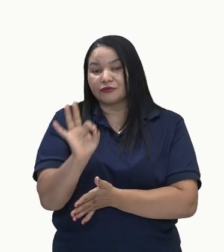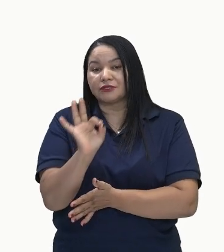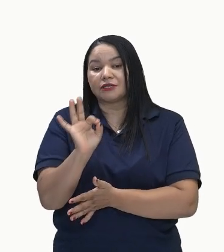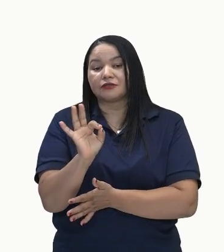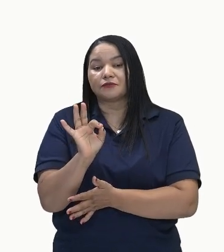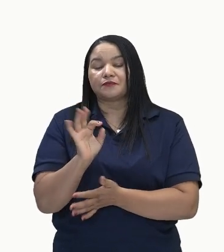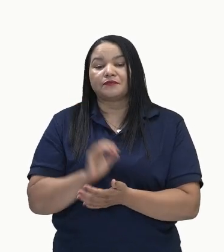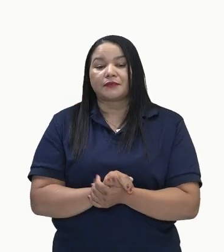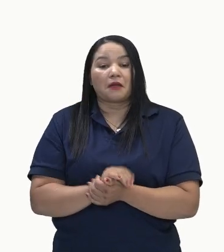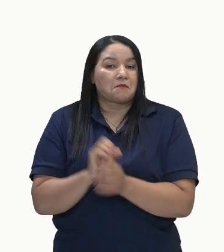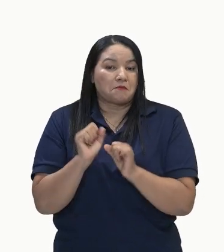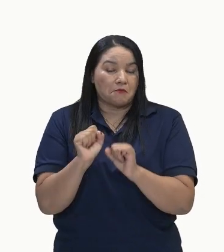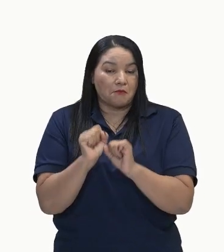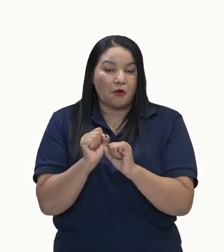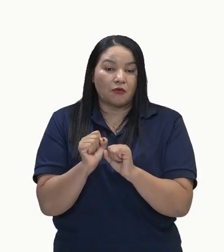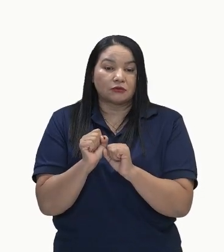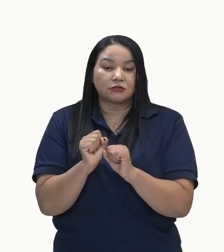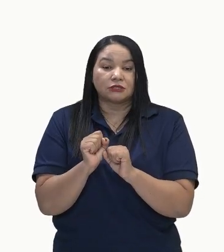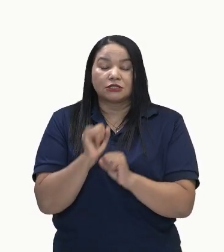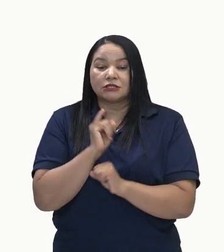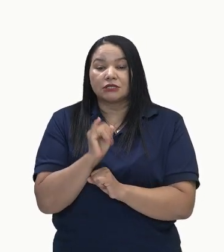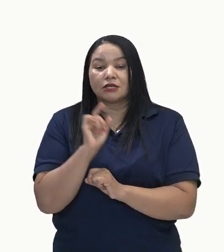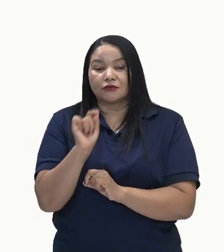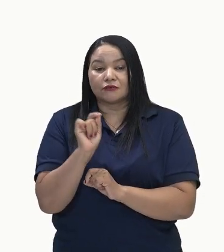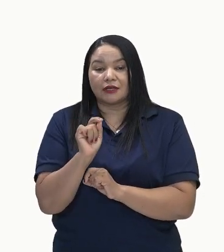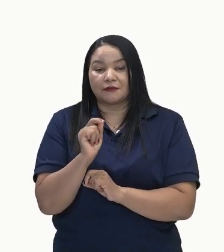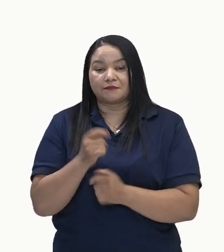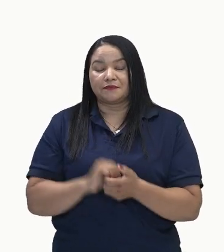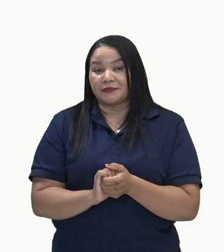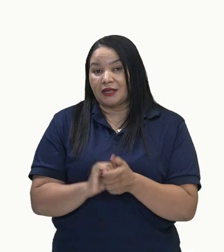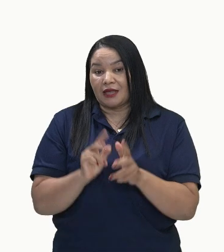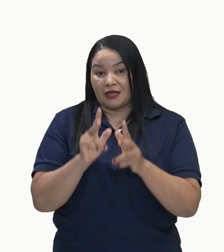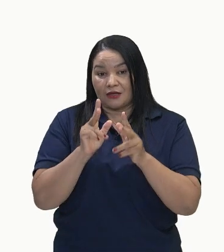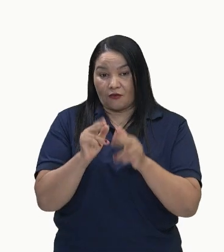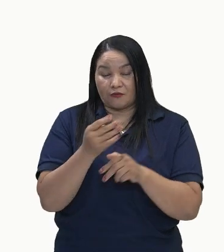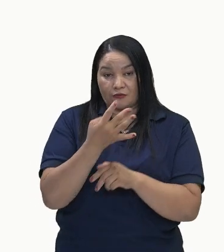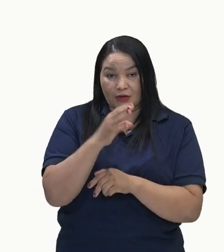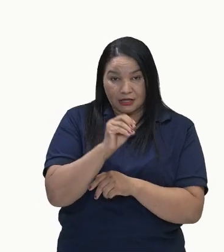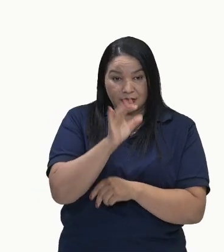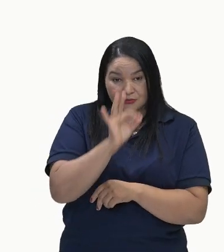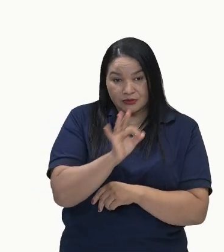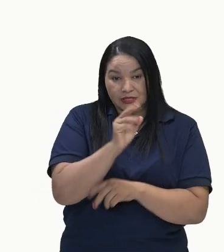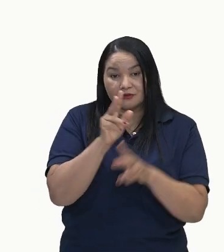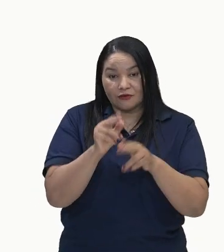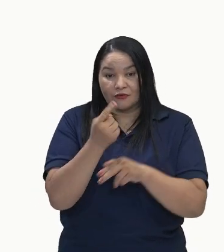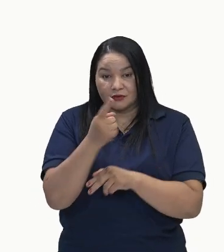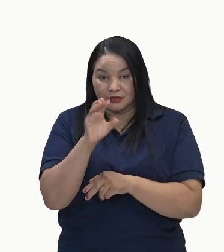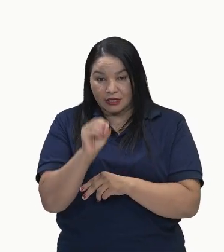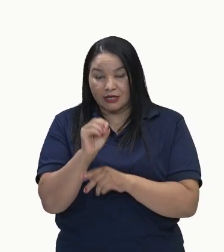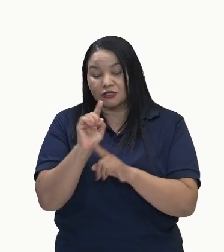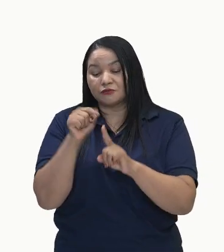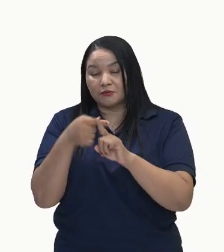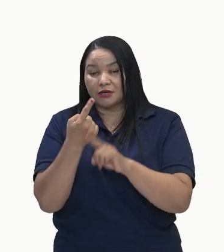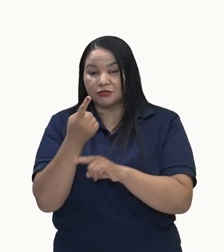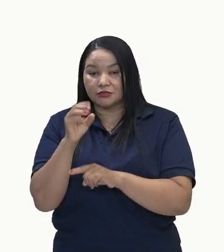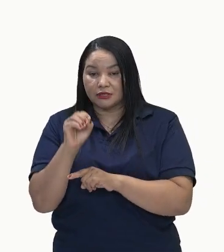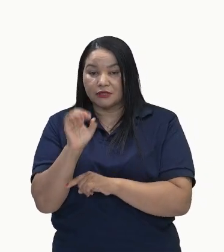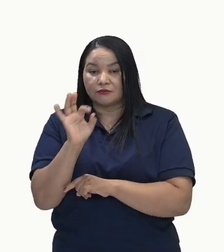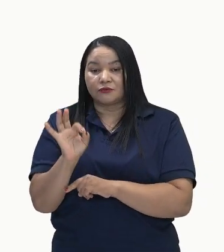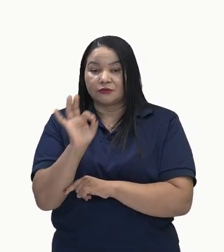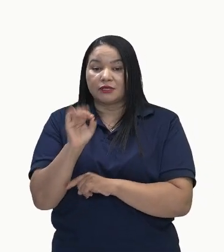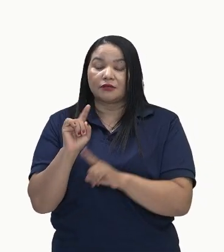Se nós podemos dizer que 40%, olha aqui a mágica, é igual a 10% mais 10%